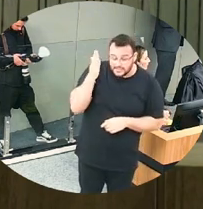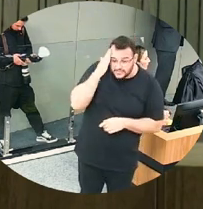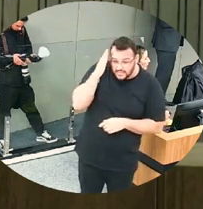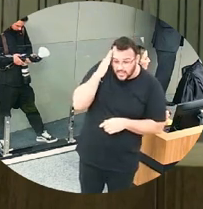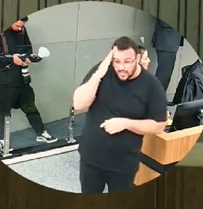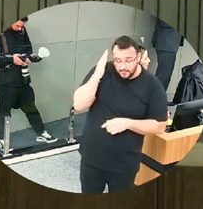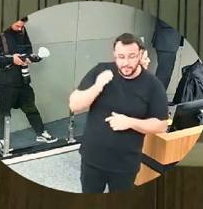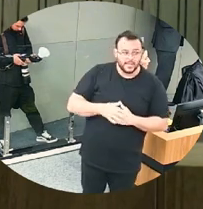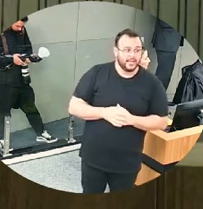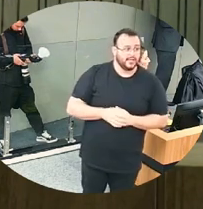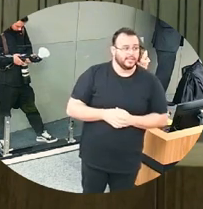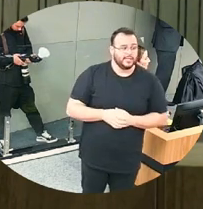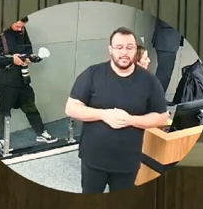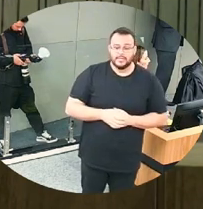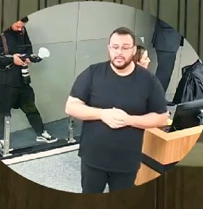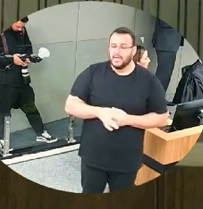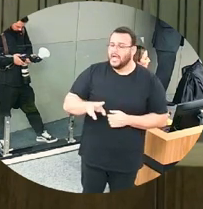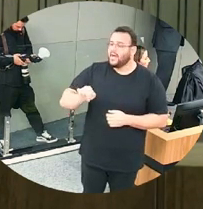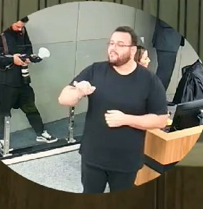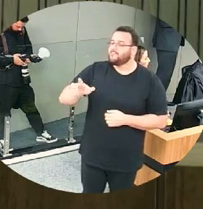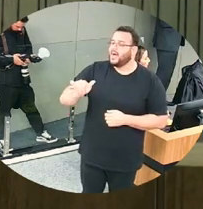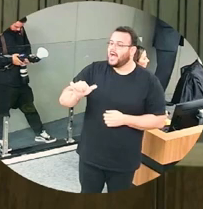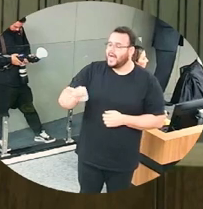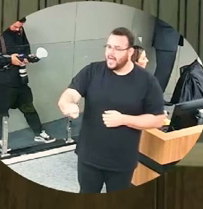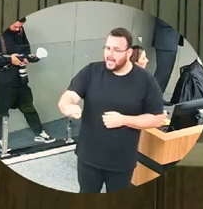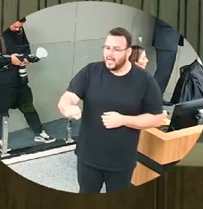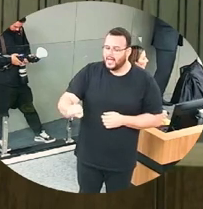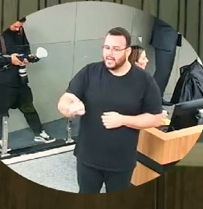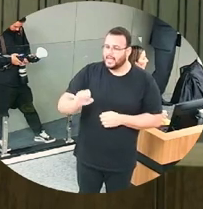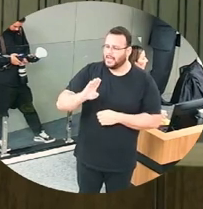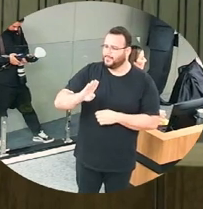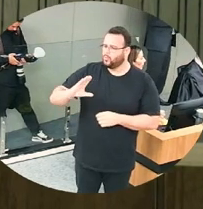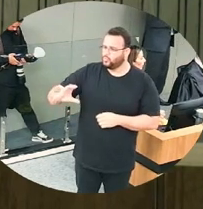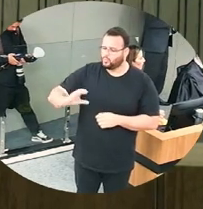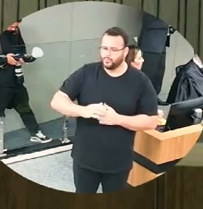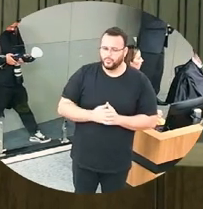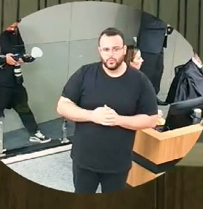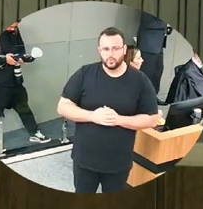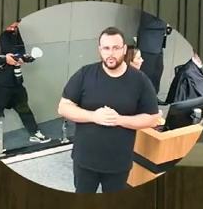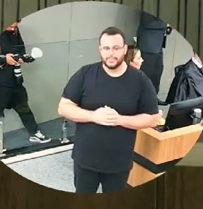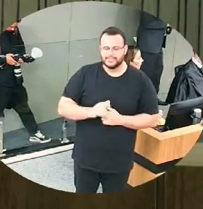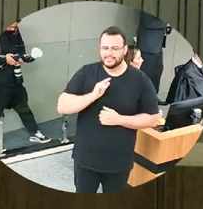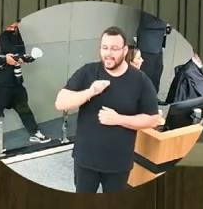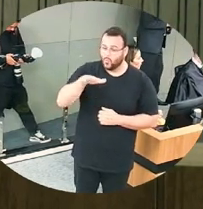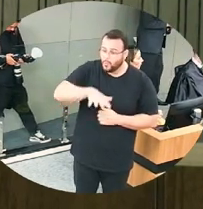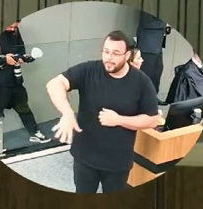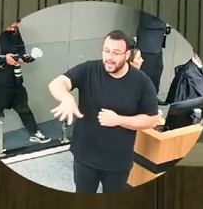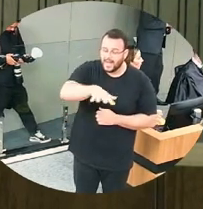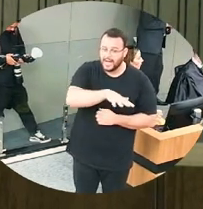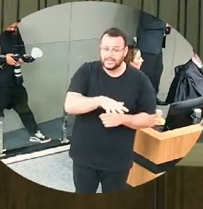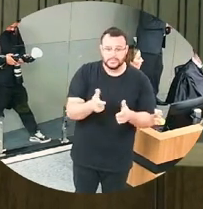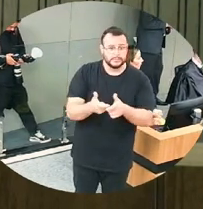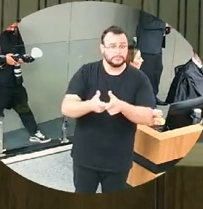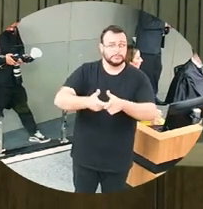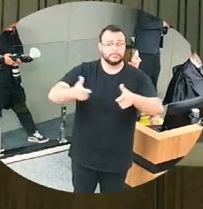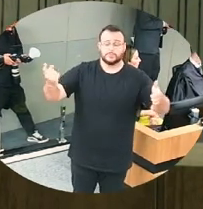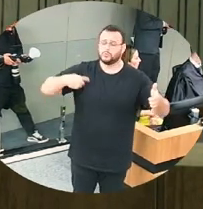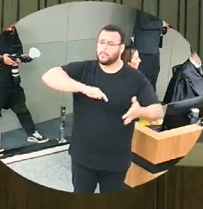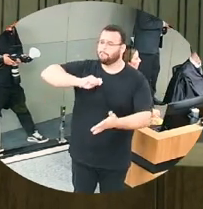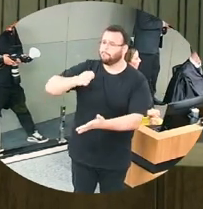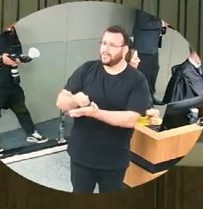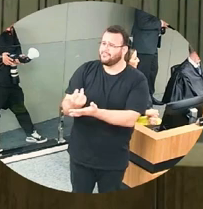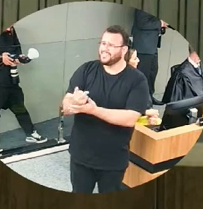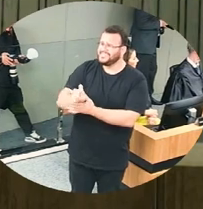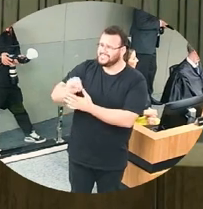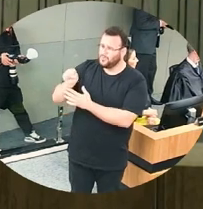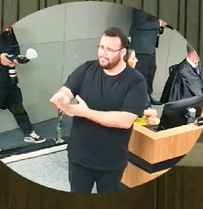ideia a vara as varas de de bário Camburiu tinha uma área enorme nós pagamos R